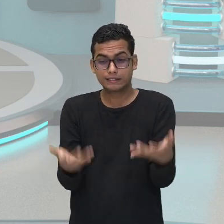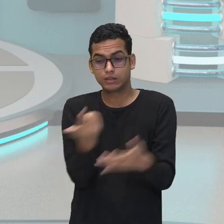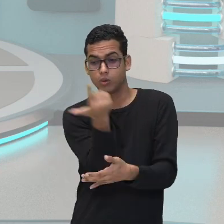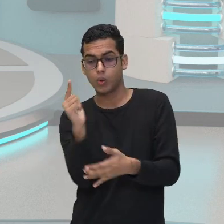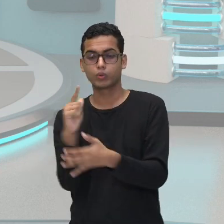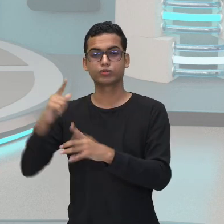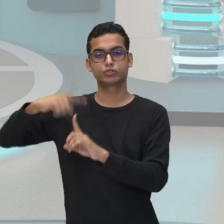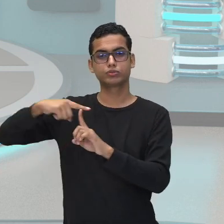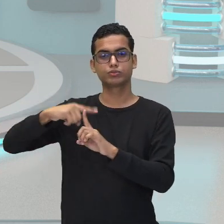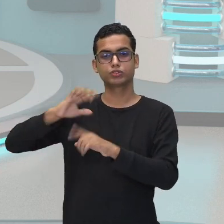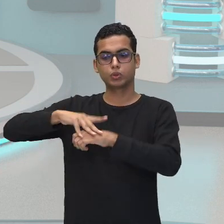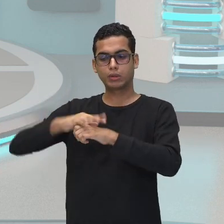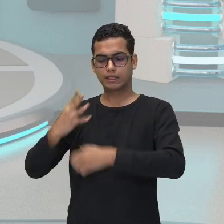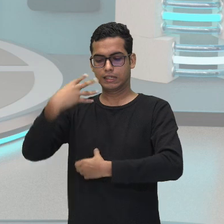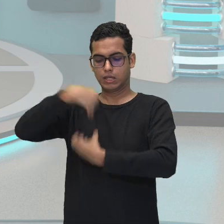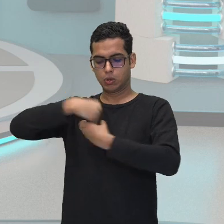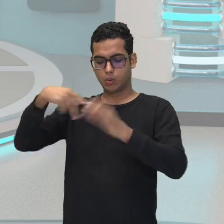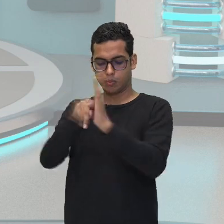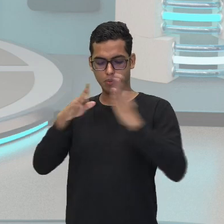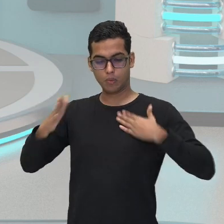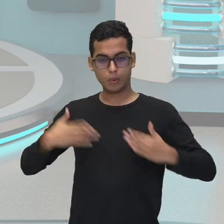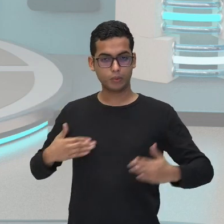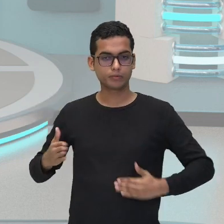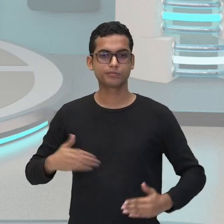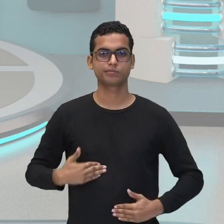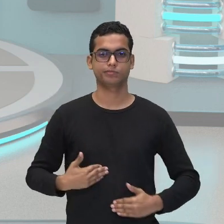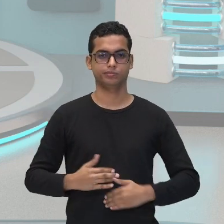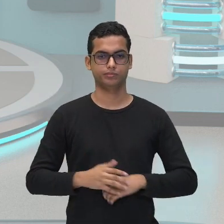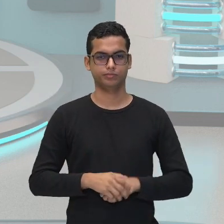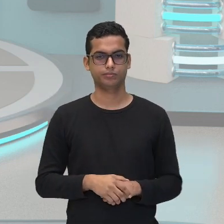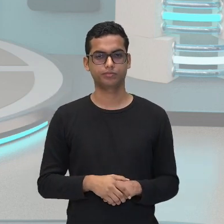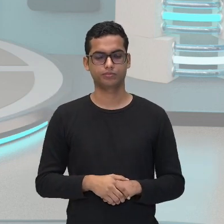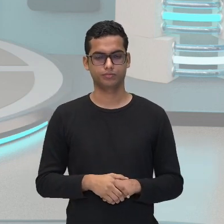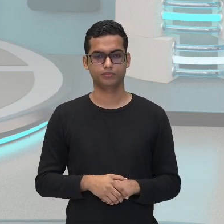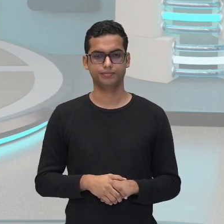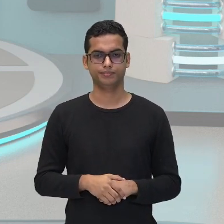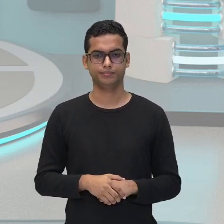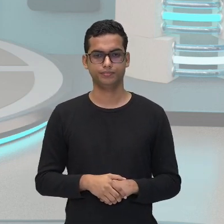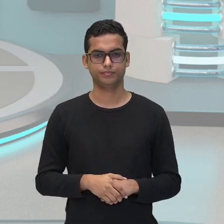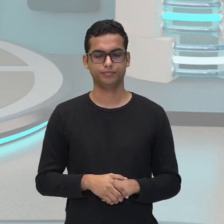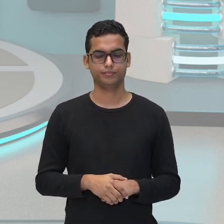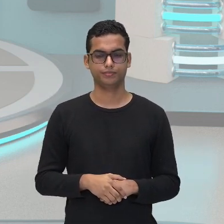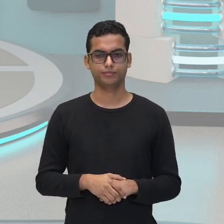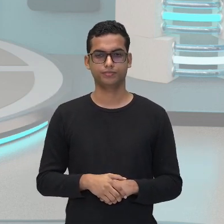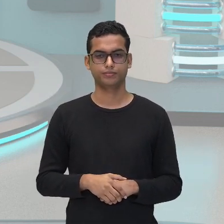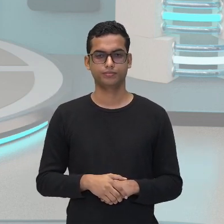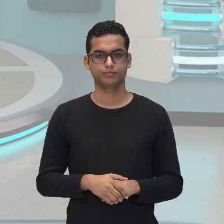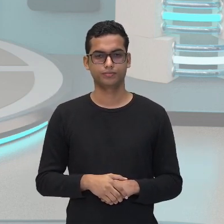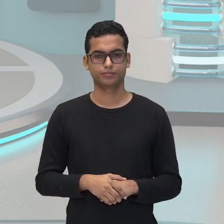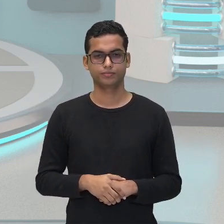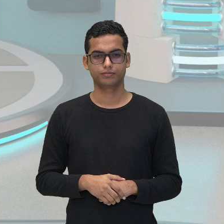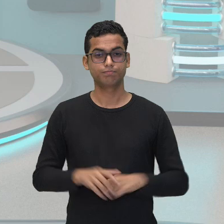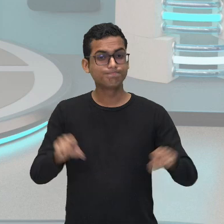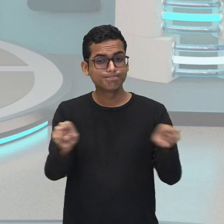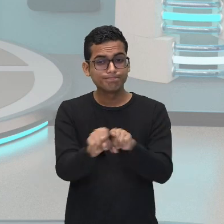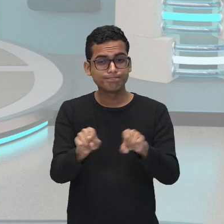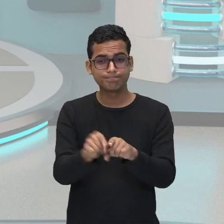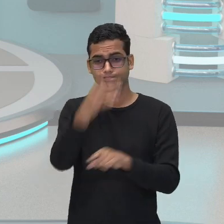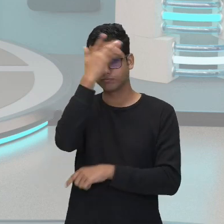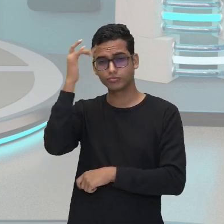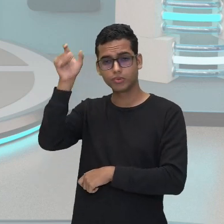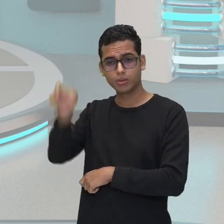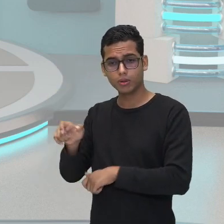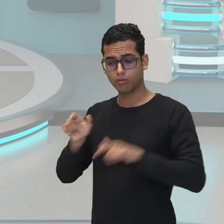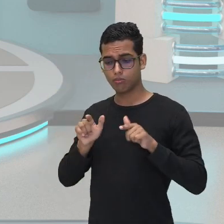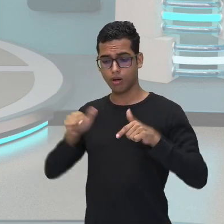Então é uma porta de entrada para a instalação de outras doenças. E também uma pessoa que não é